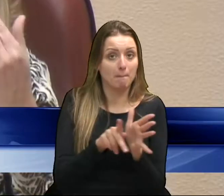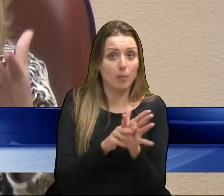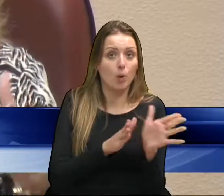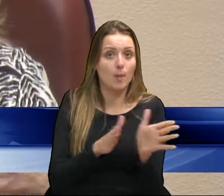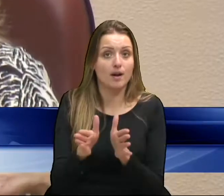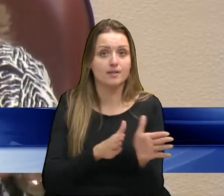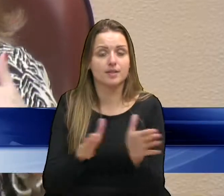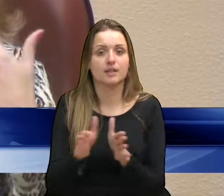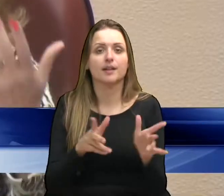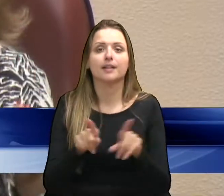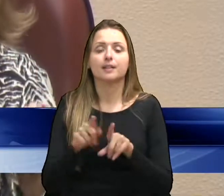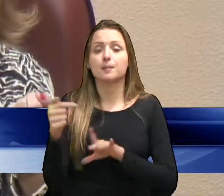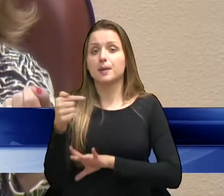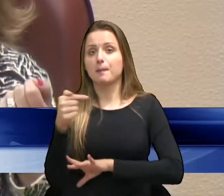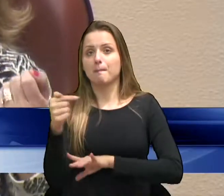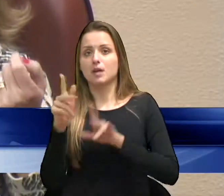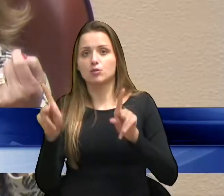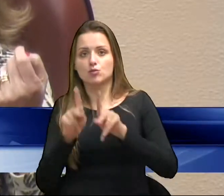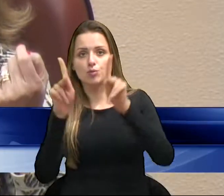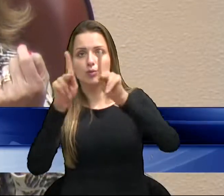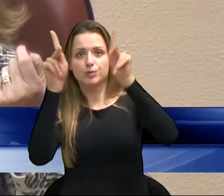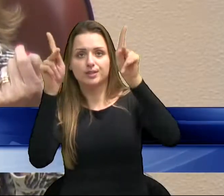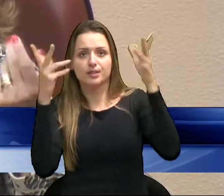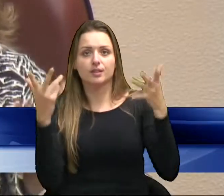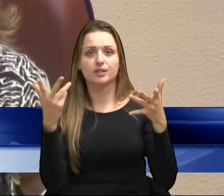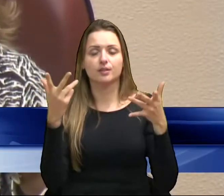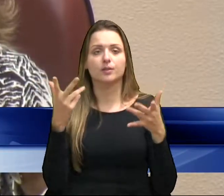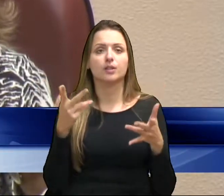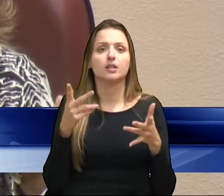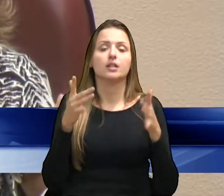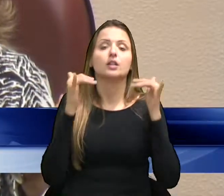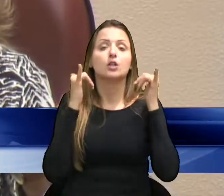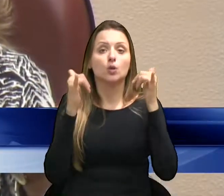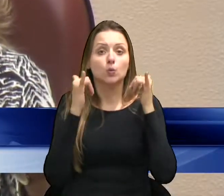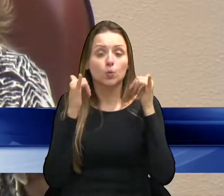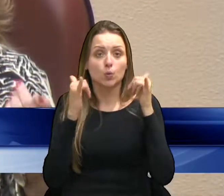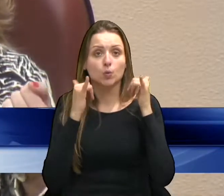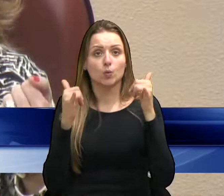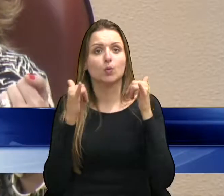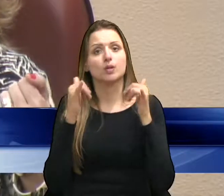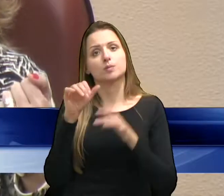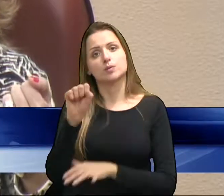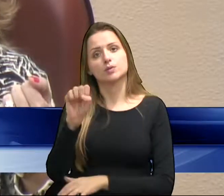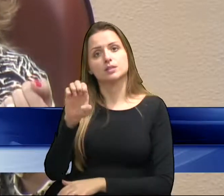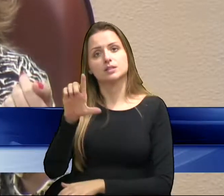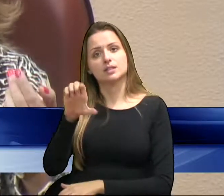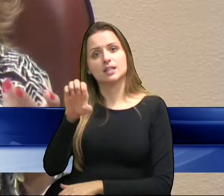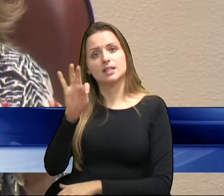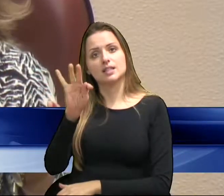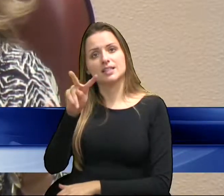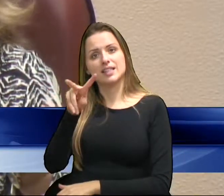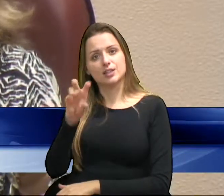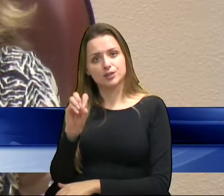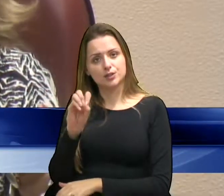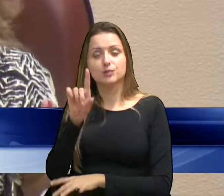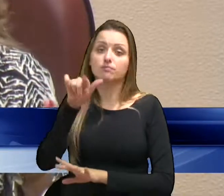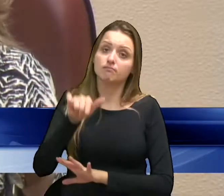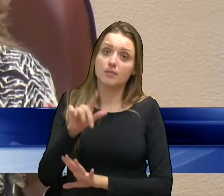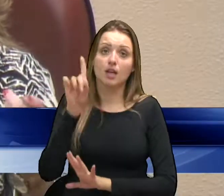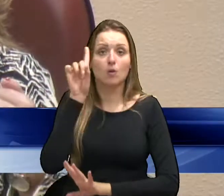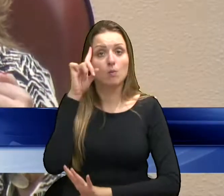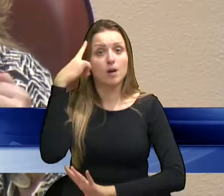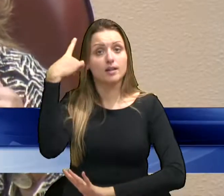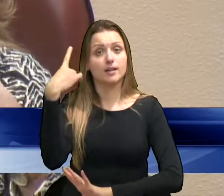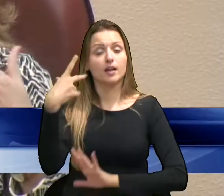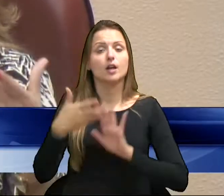mas da poluição e assim por diante. E o transporte seletivo, até onde a gente sabe, é uma alternativa que